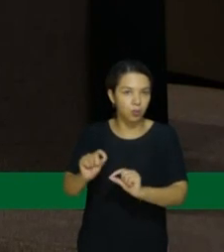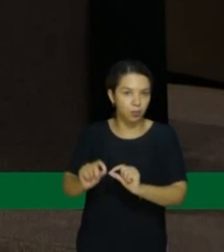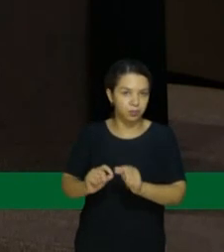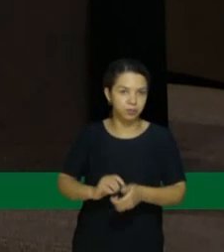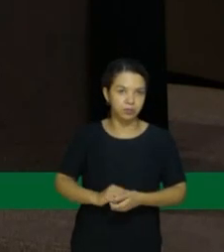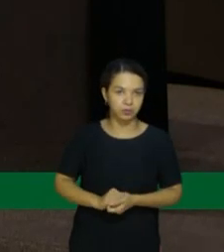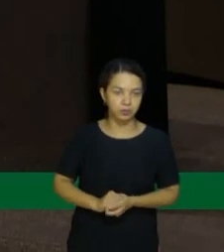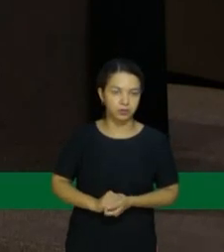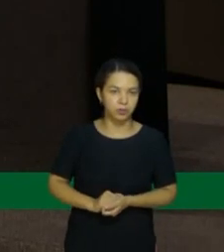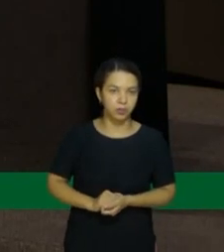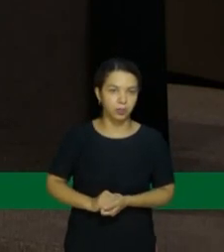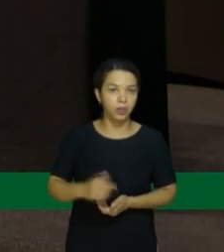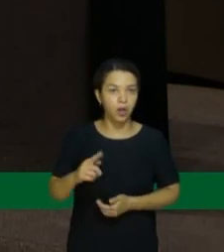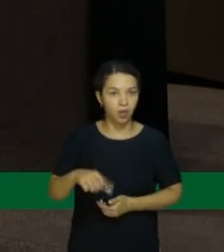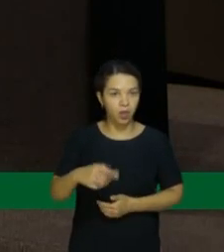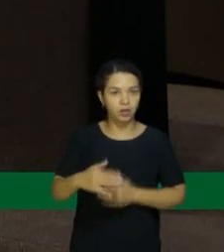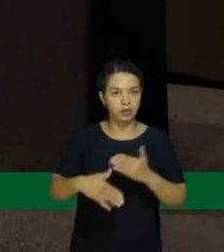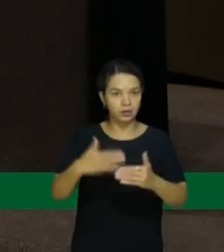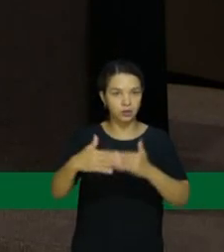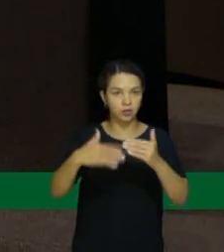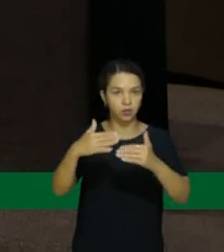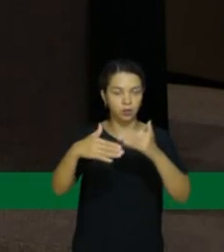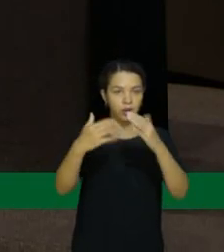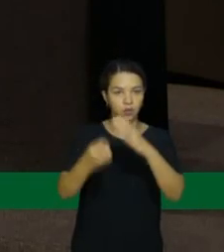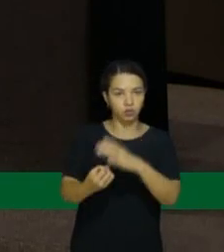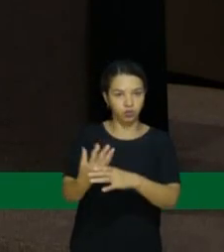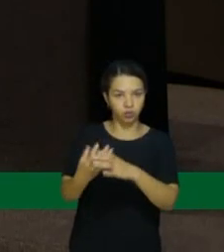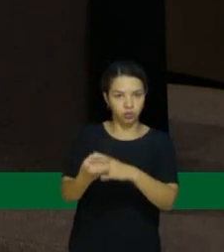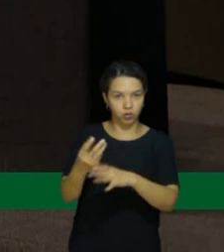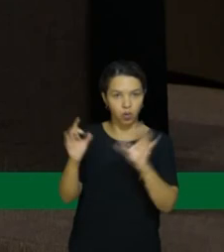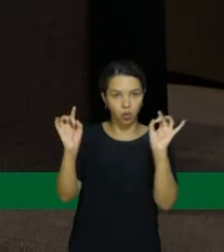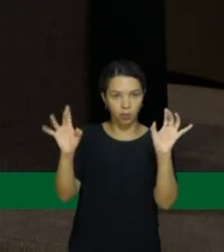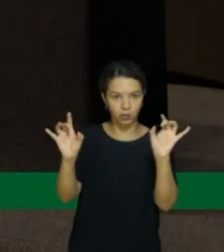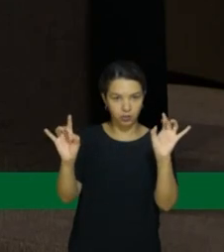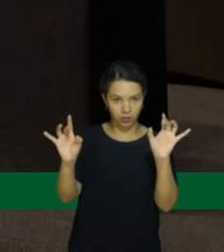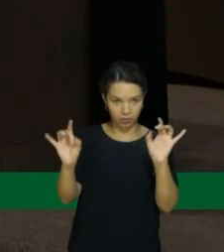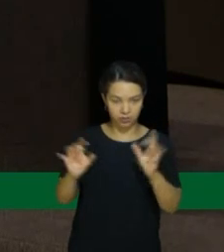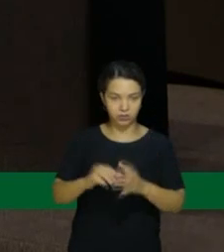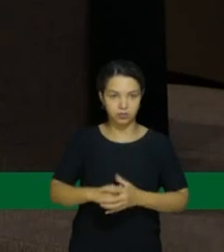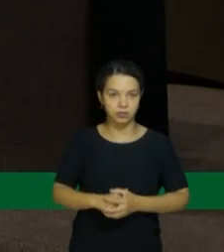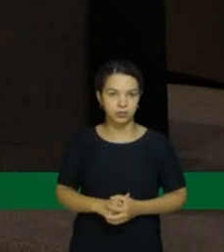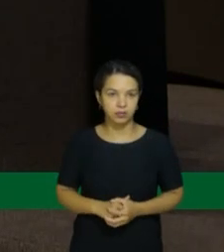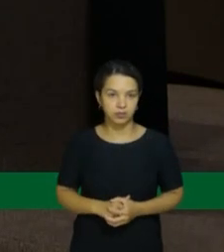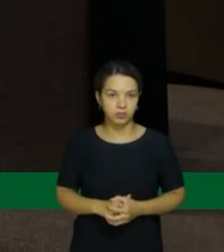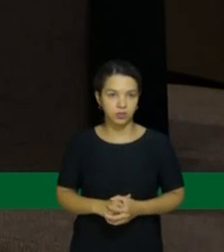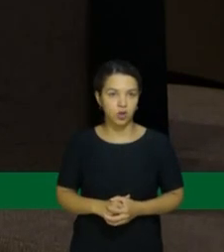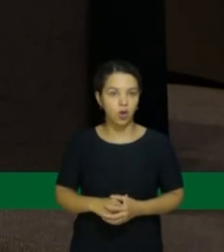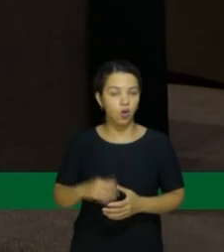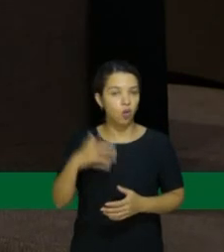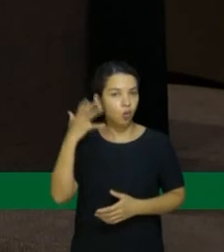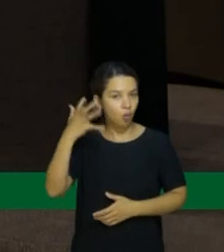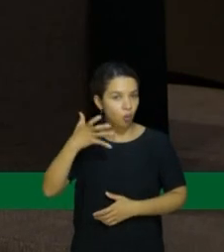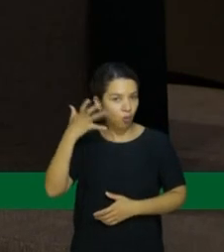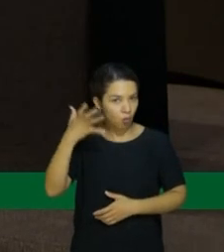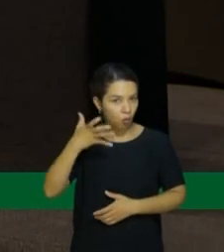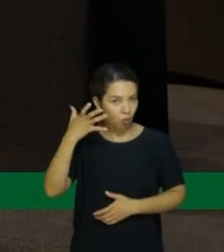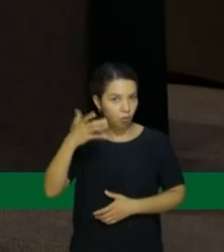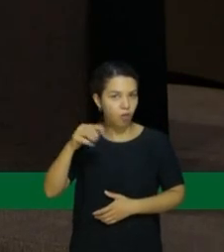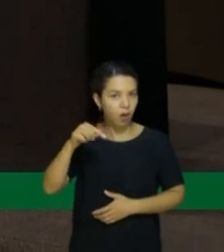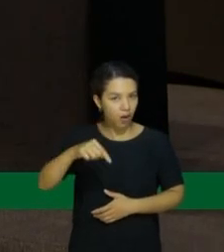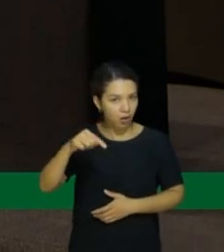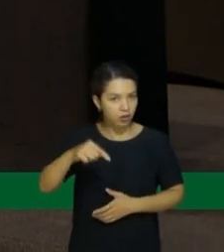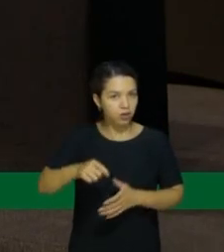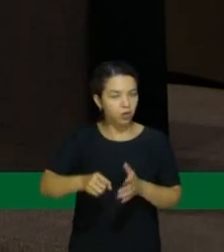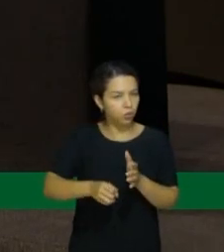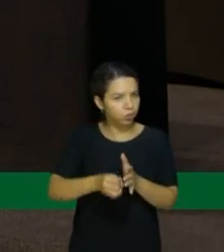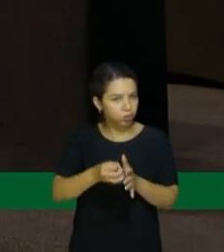para o desenvolvimento e a geração de oportunidades e todas as falas que aqui acontecerem ao longo desta